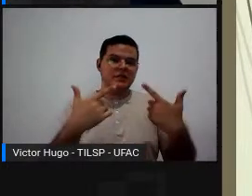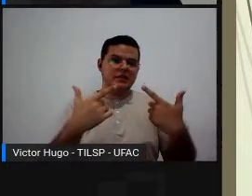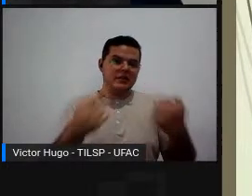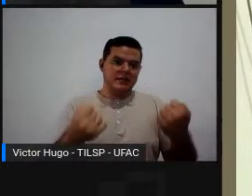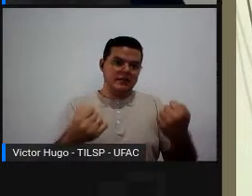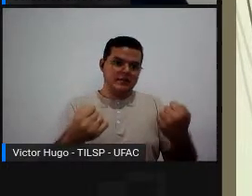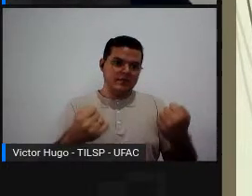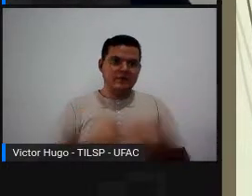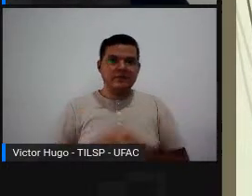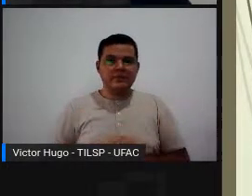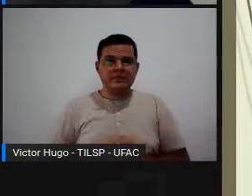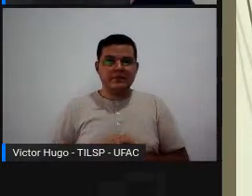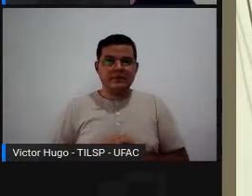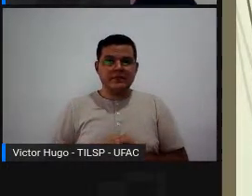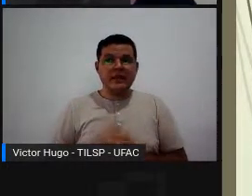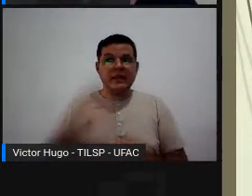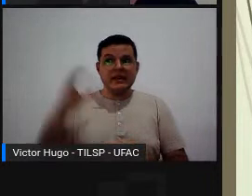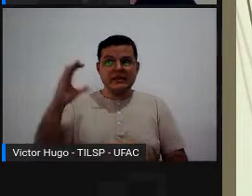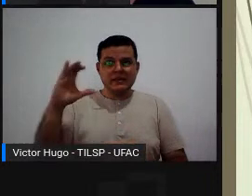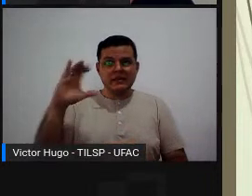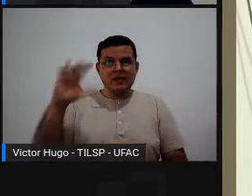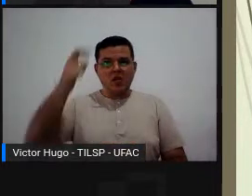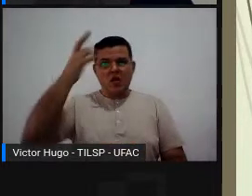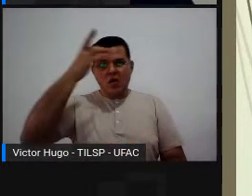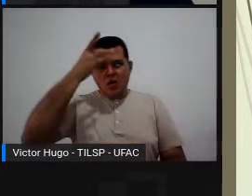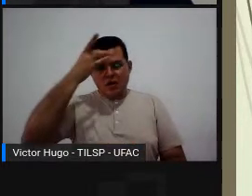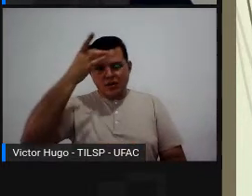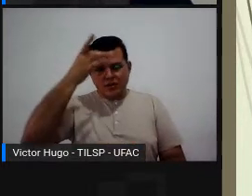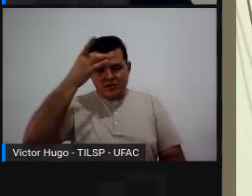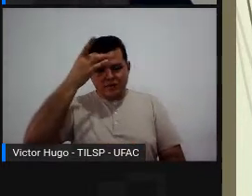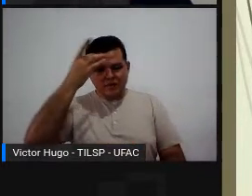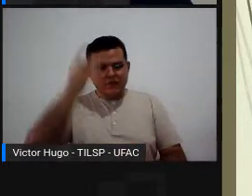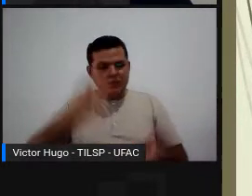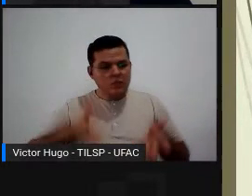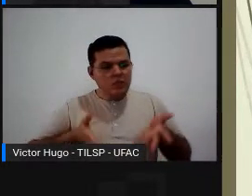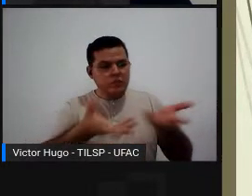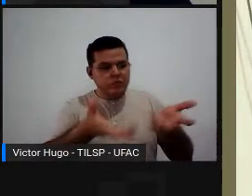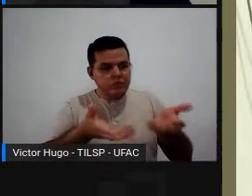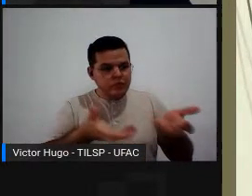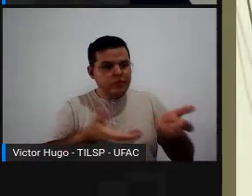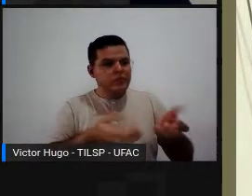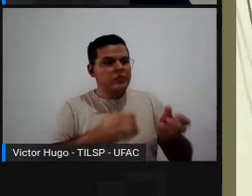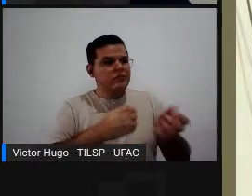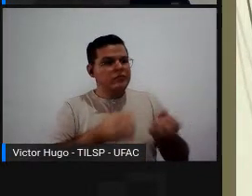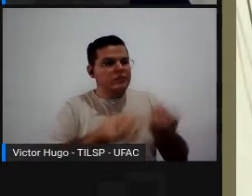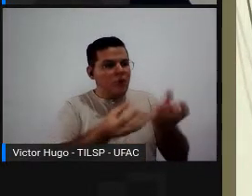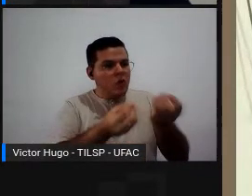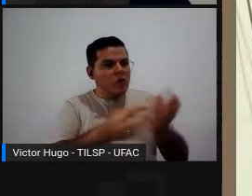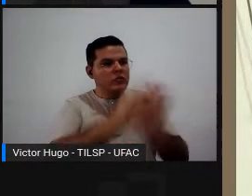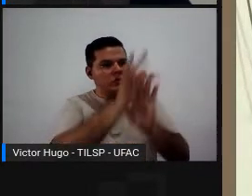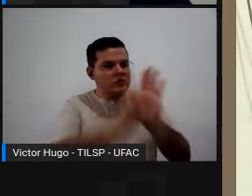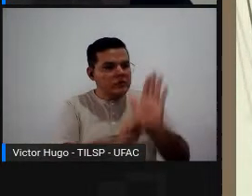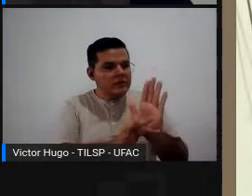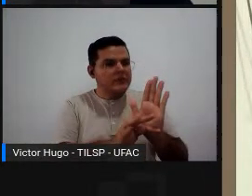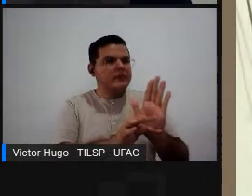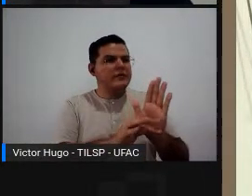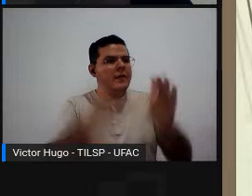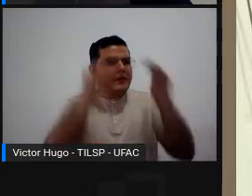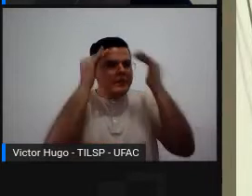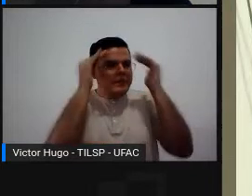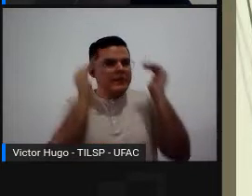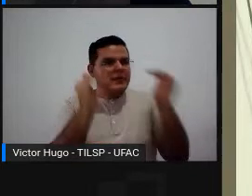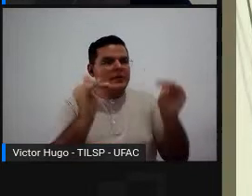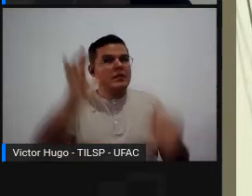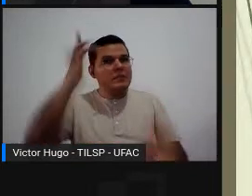passam a contribuir com a compreensão do texto, levando-se em conta a memória, a percepção, a capacidade de